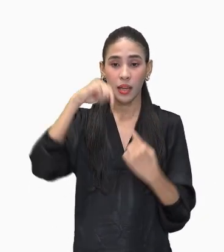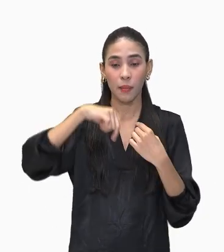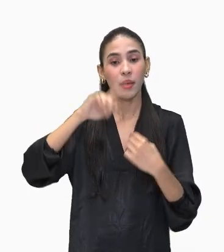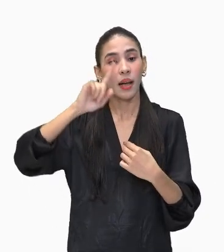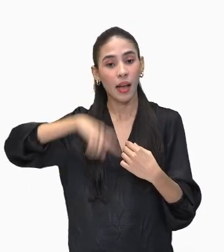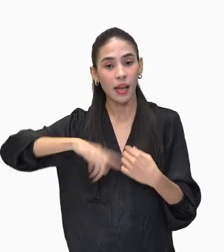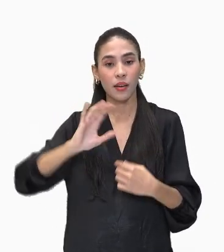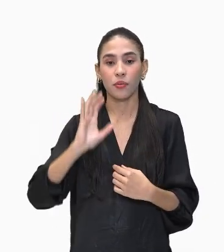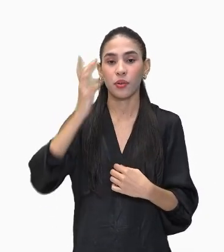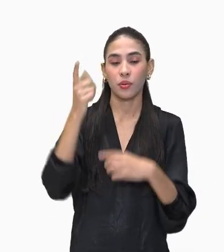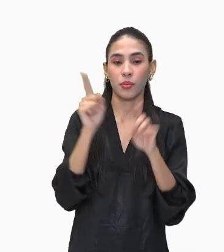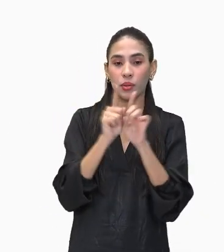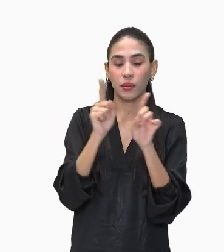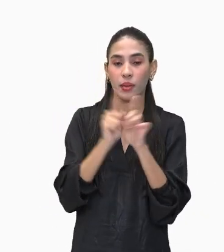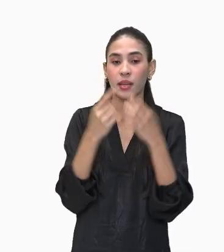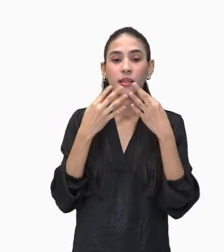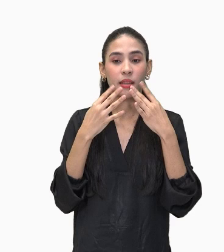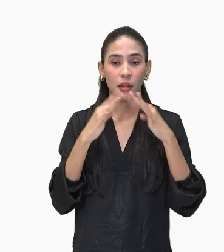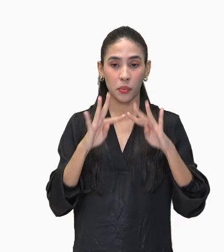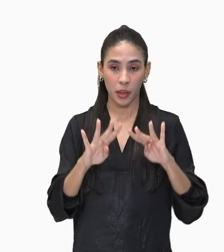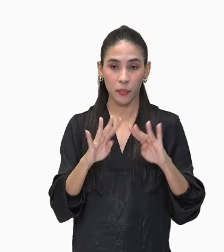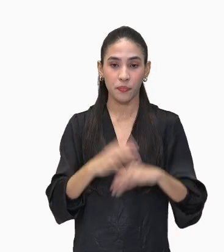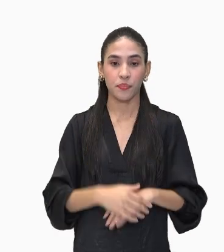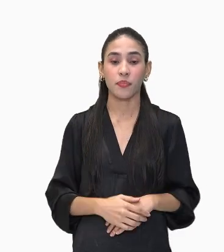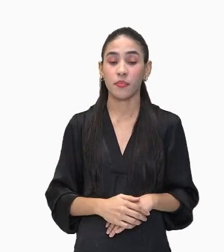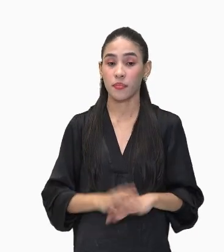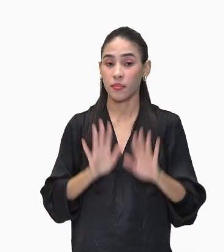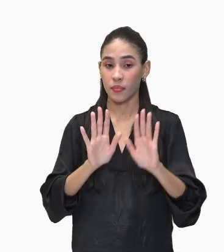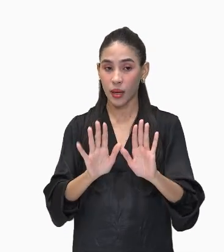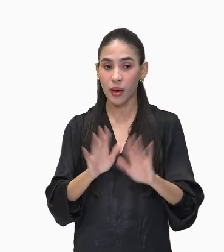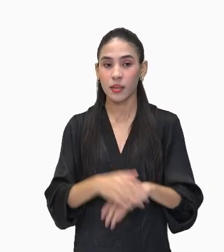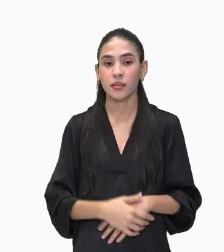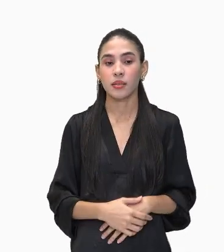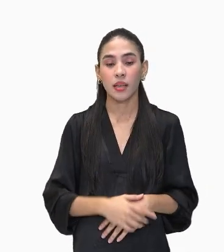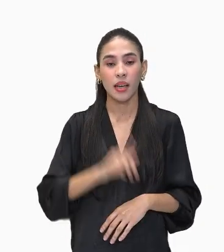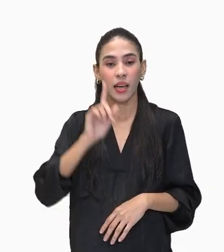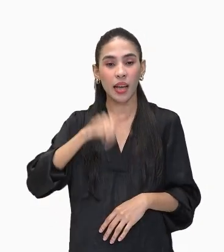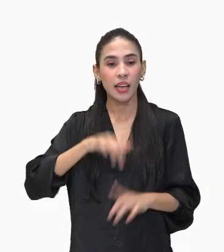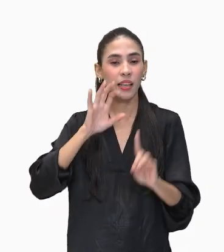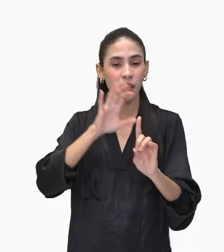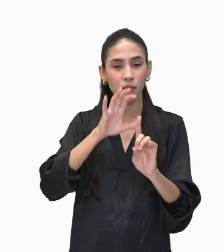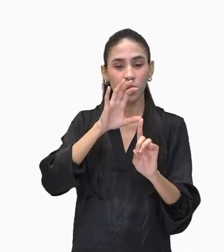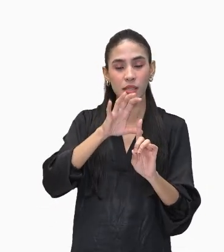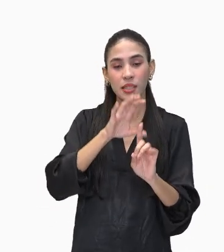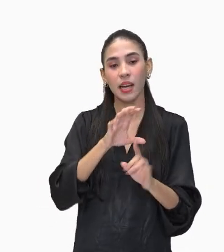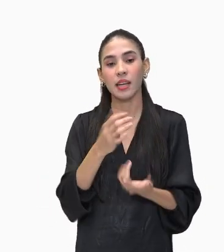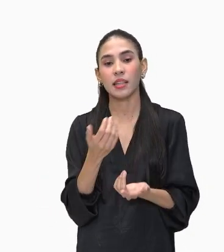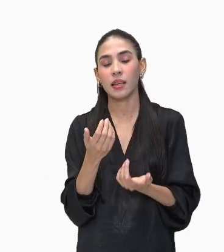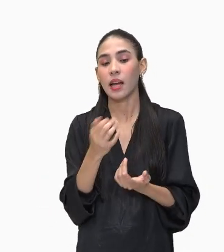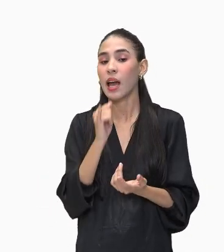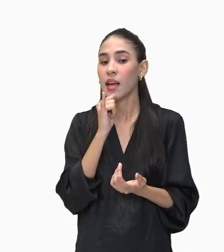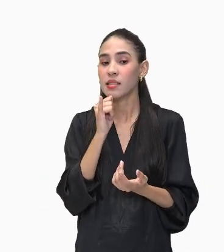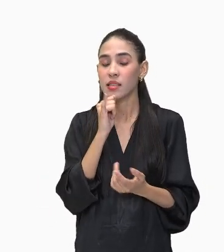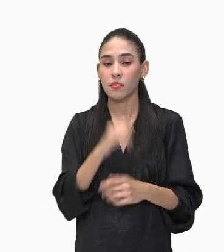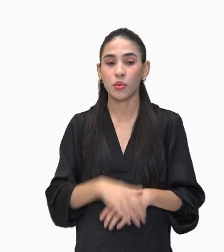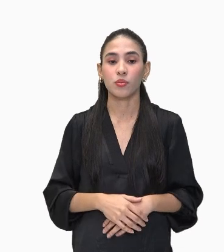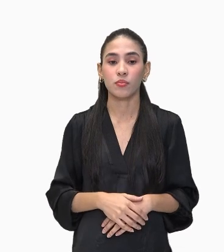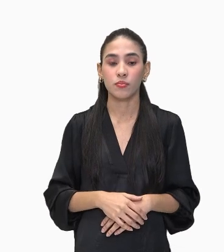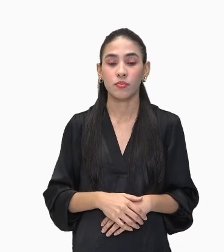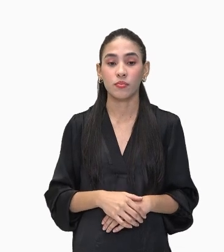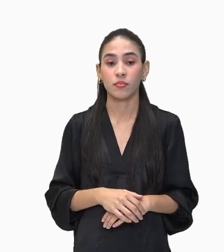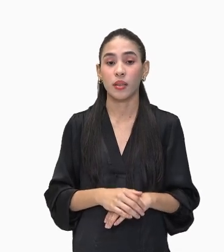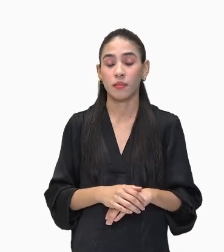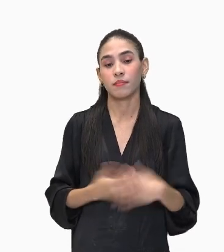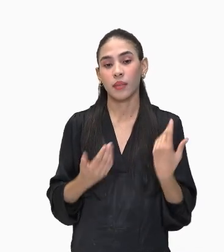fenômeno natural. Entretanto, ela é potencializada, quando ela é potencializada pela ação